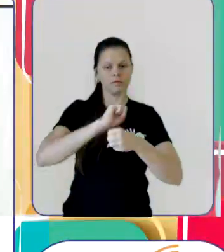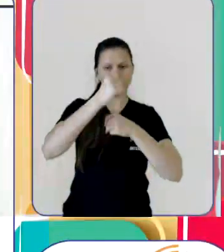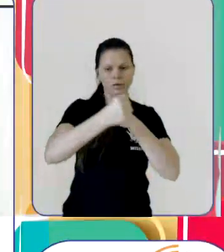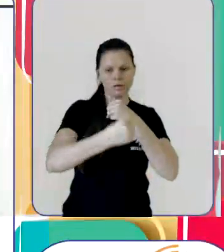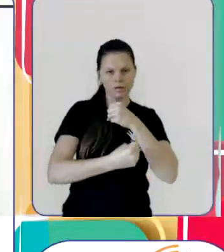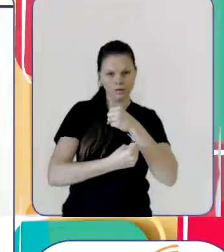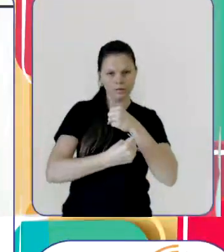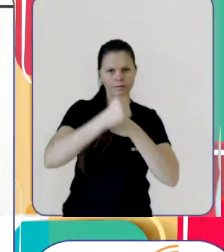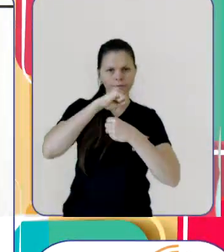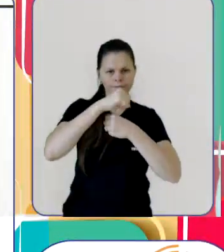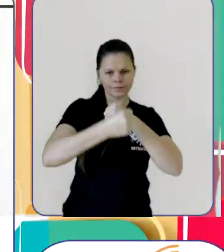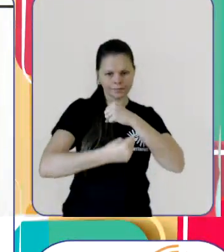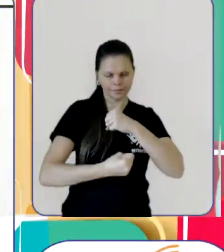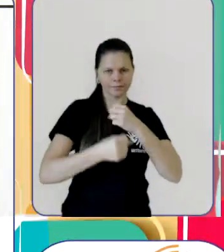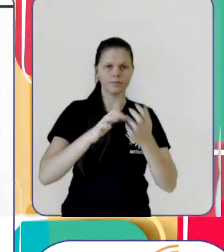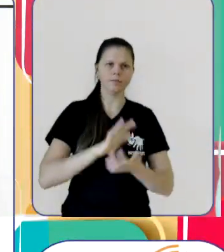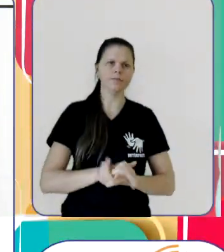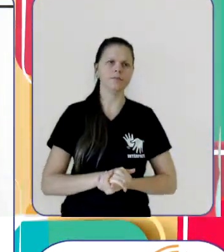Iremos estudar